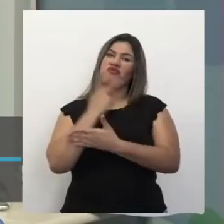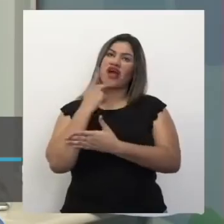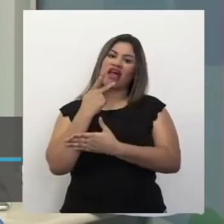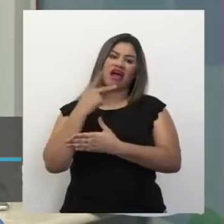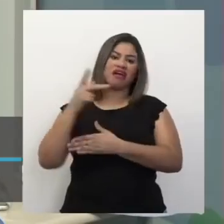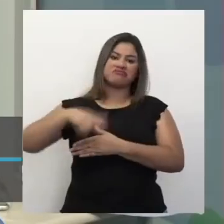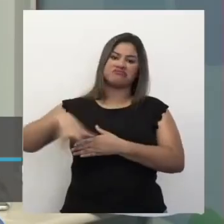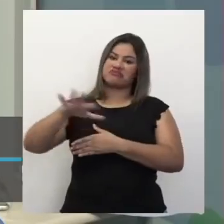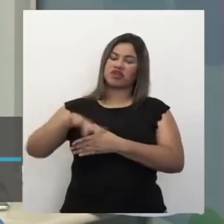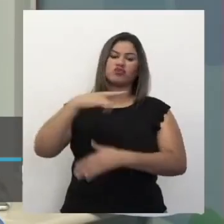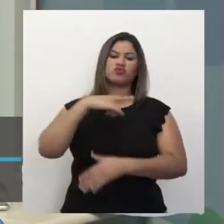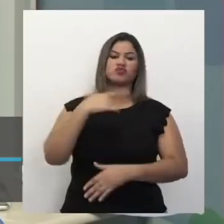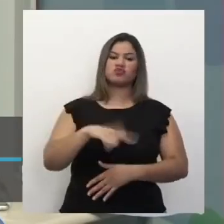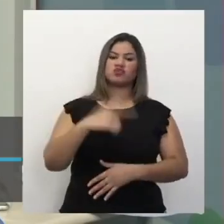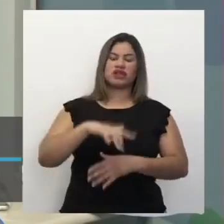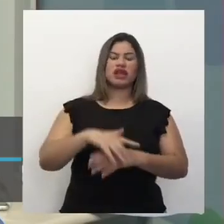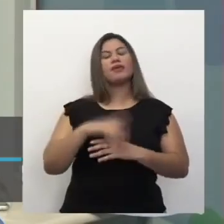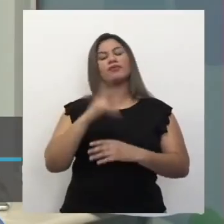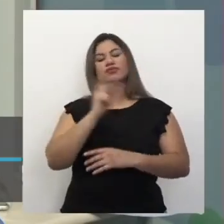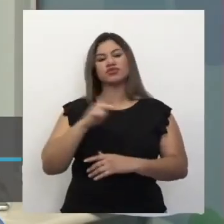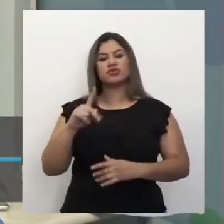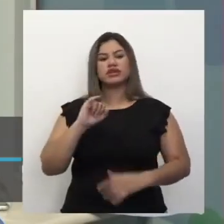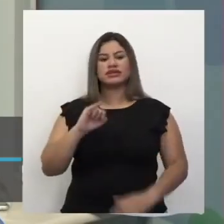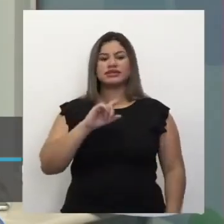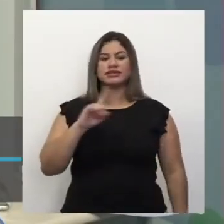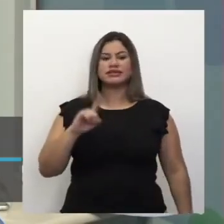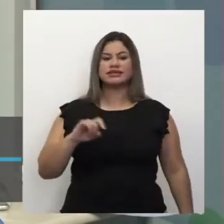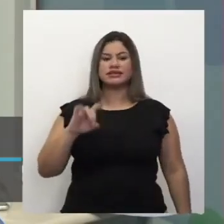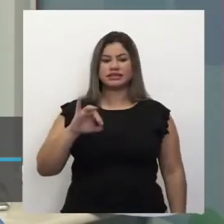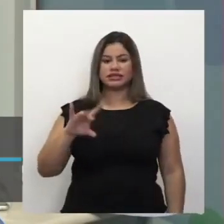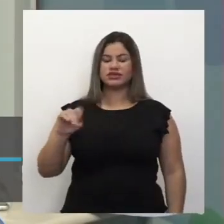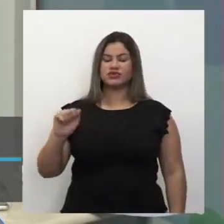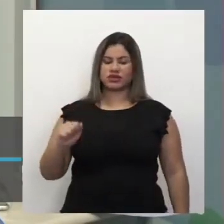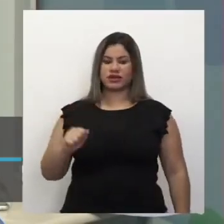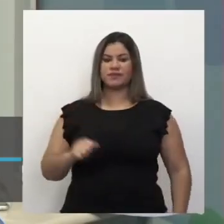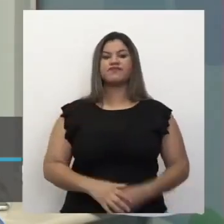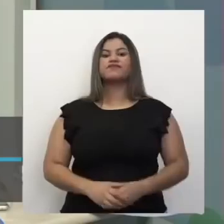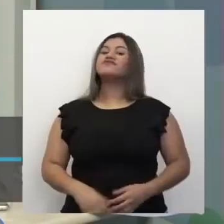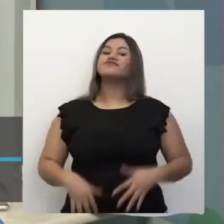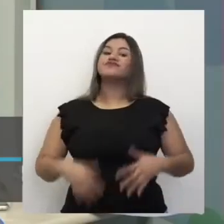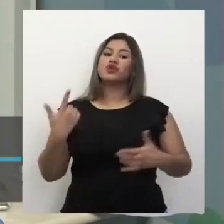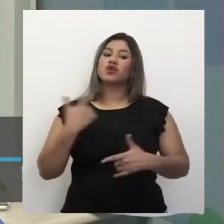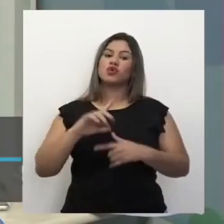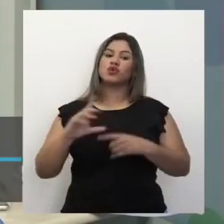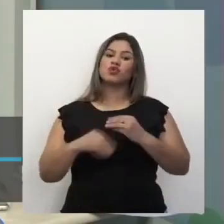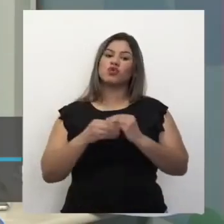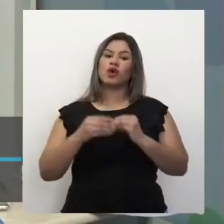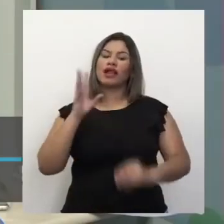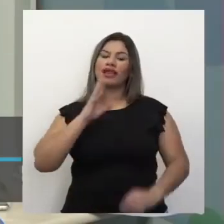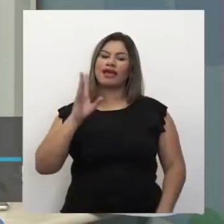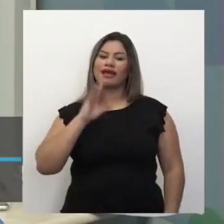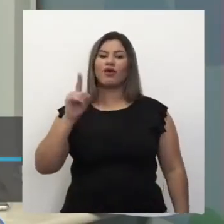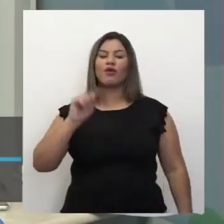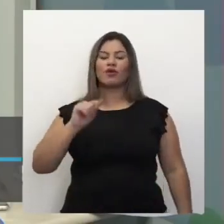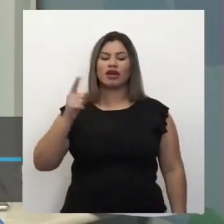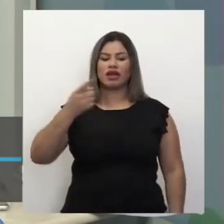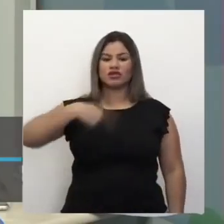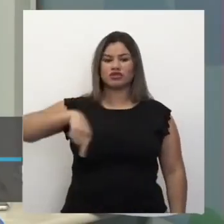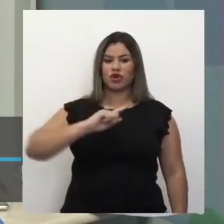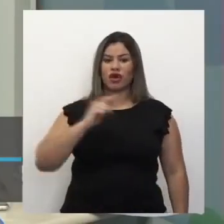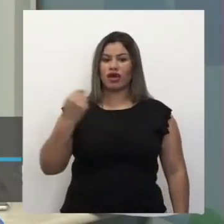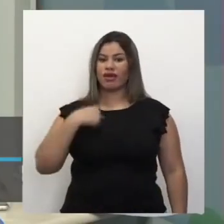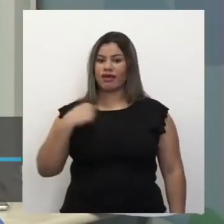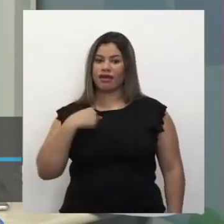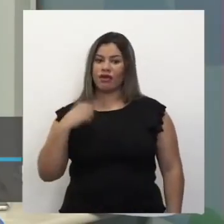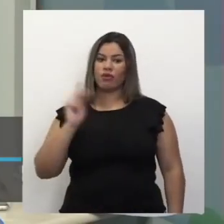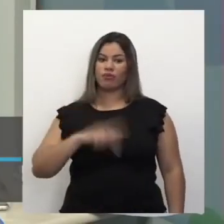Aqui onde eu moro não tem. Professora Isilda. Opa! E uma contribuição bacana aqui, ó. Eu e a professora,